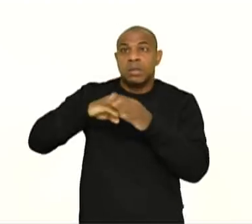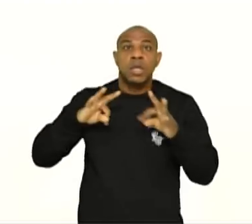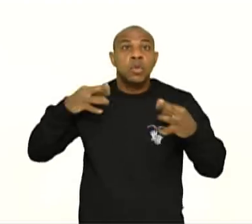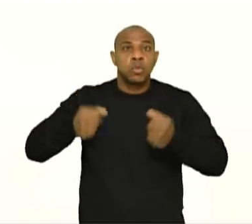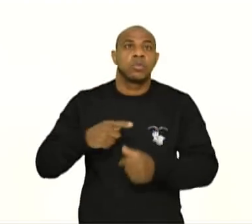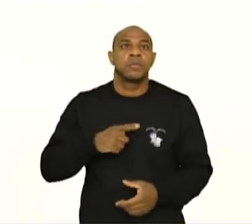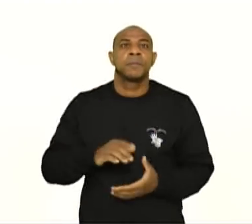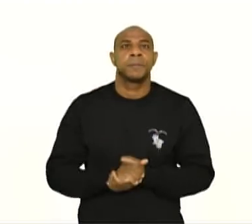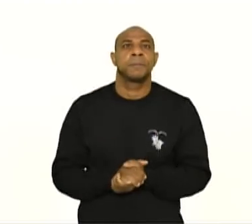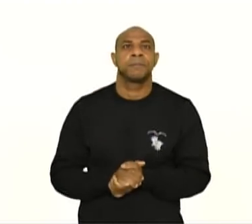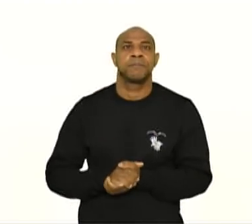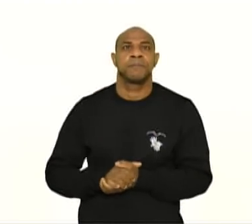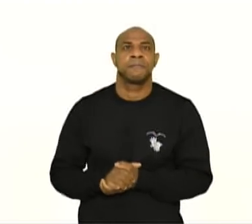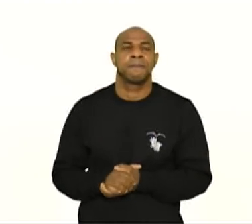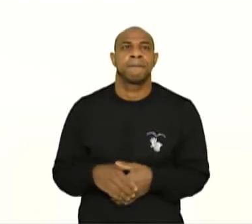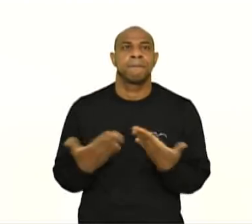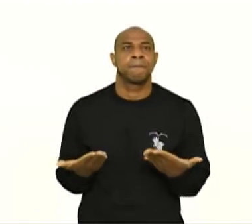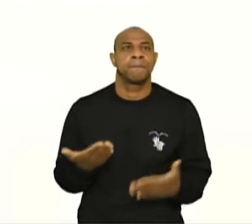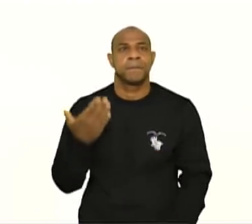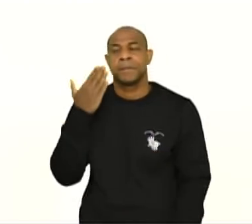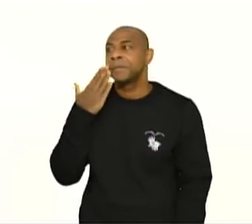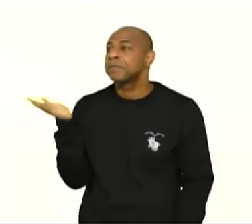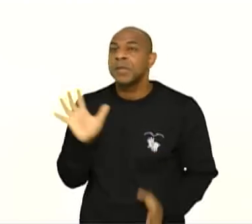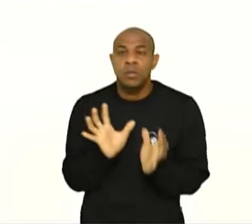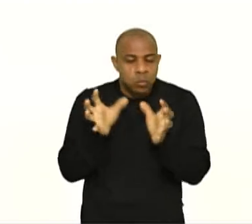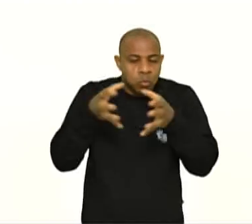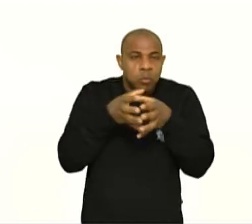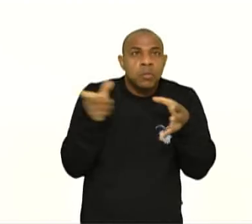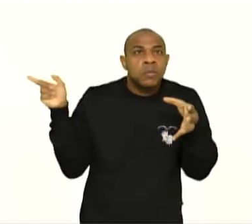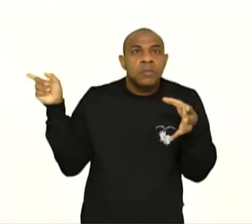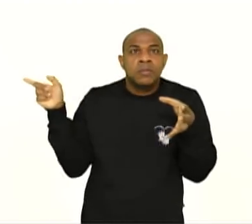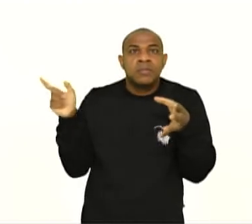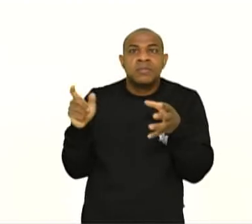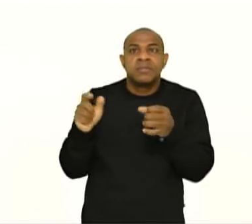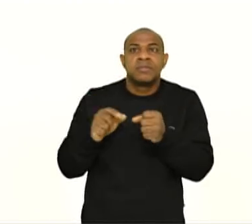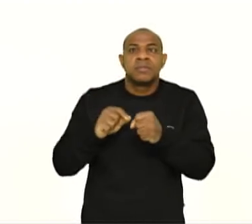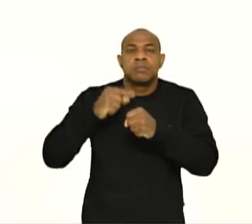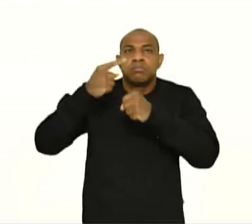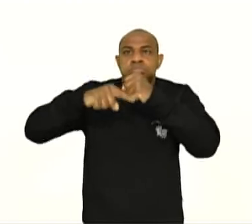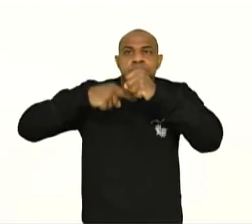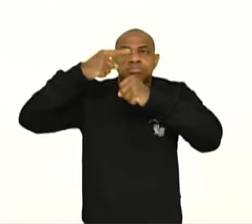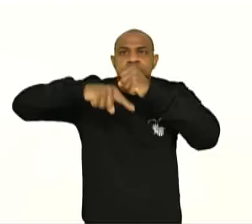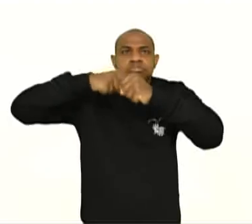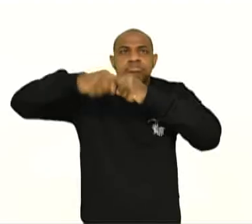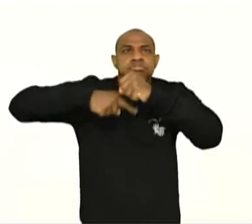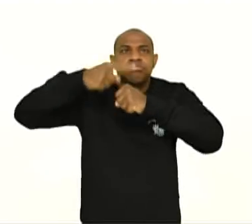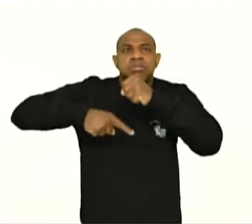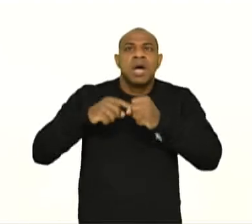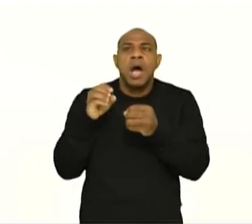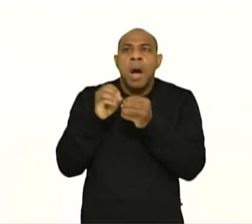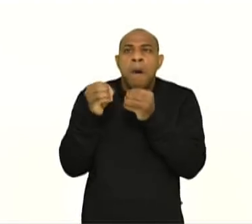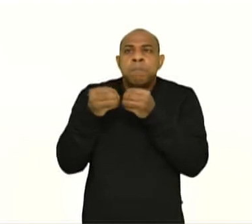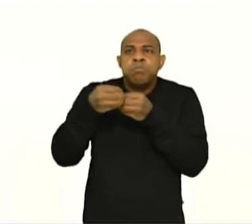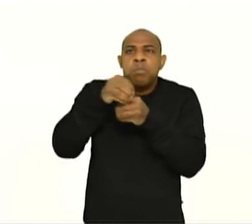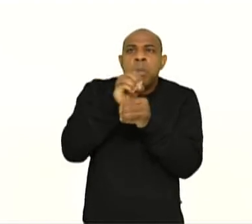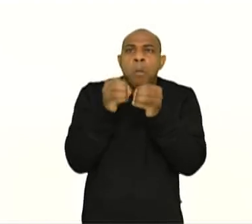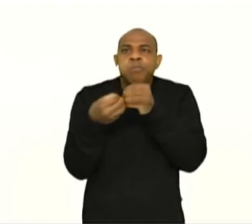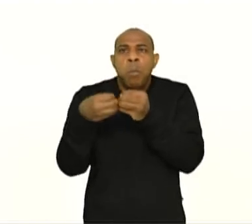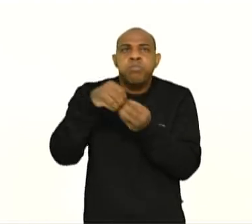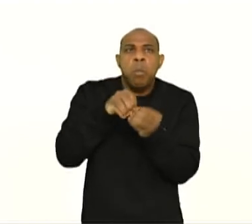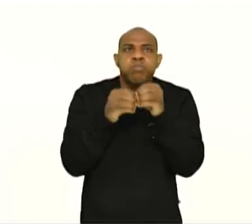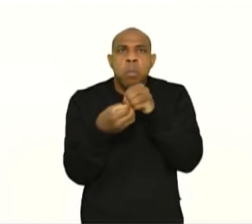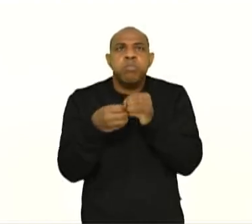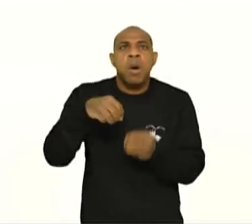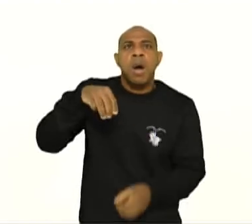ok? Como eu falei lá, esse grupamento de átomos, né? A gente vai chamar de moléculas. Elas podem ser